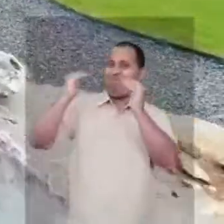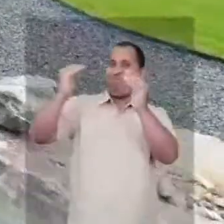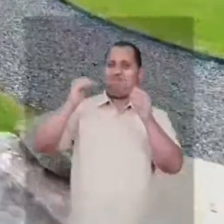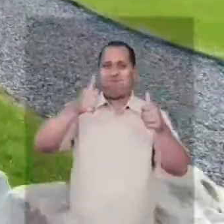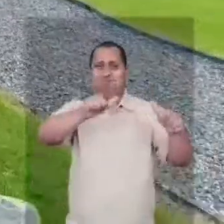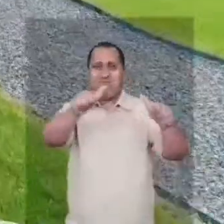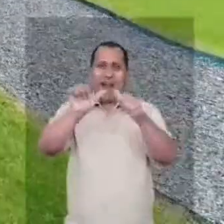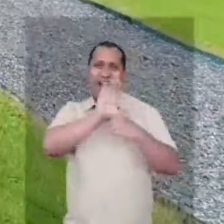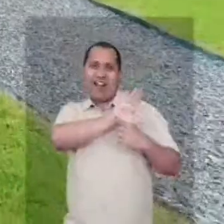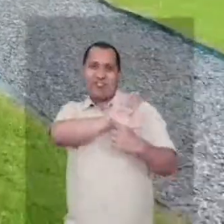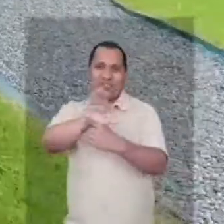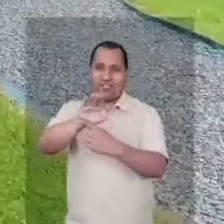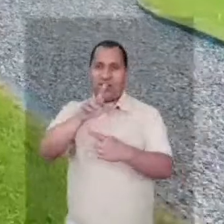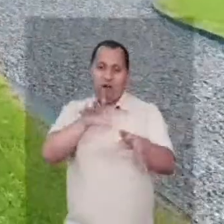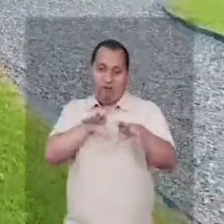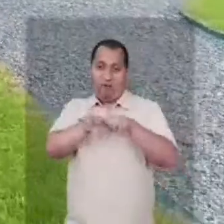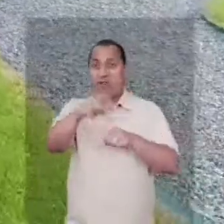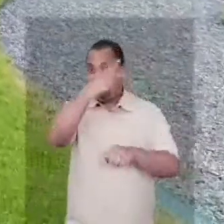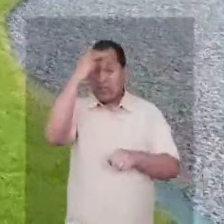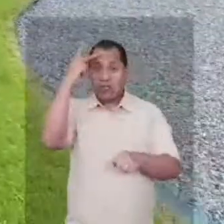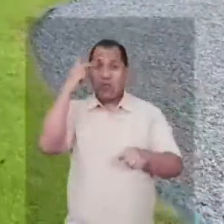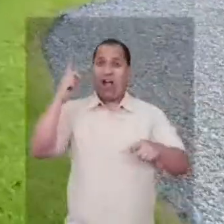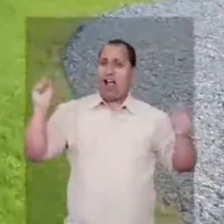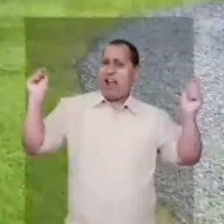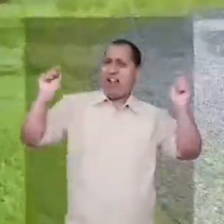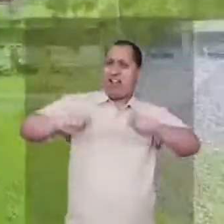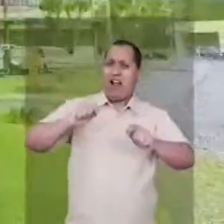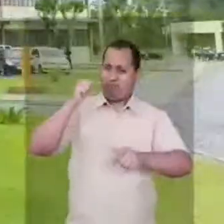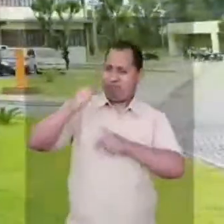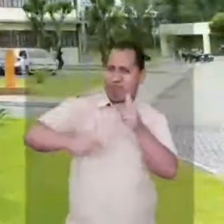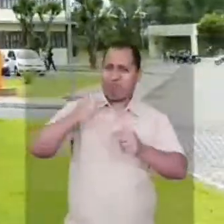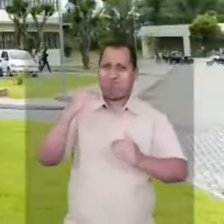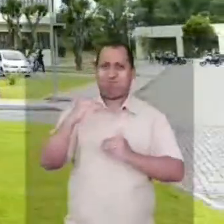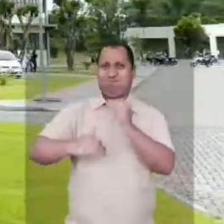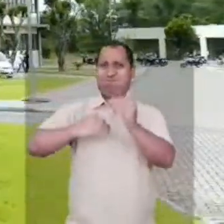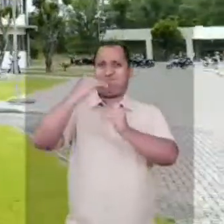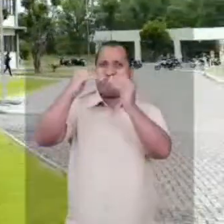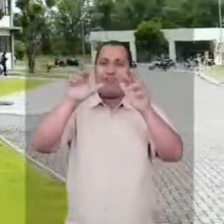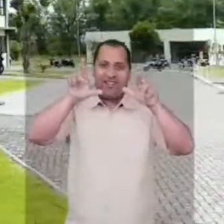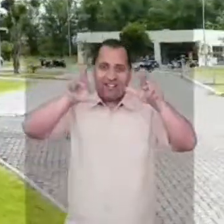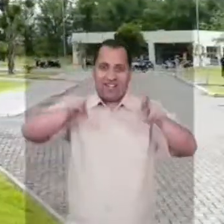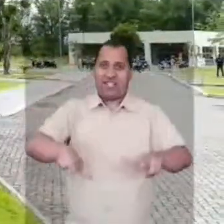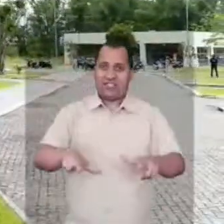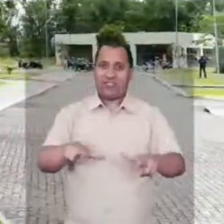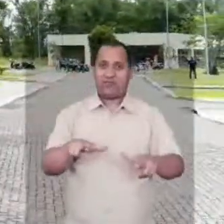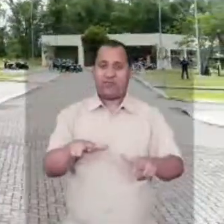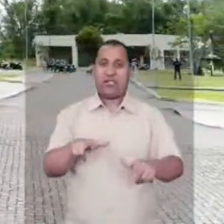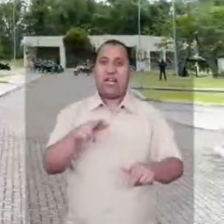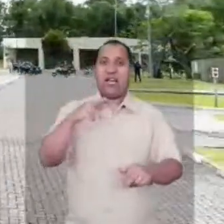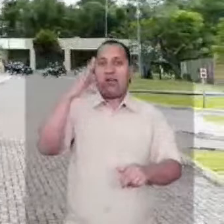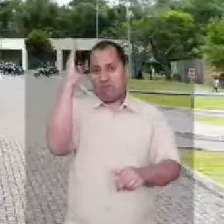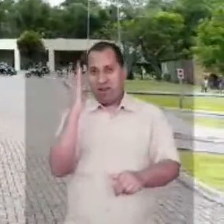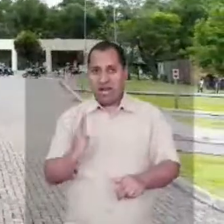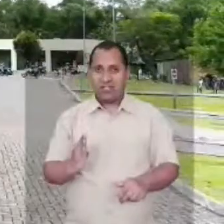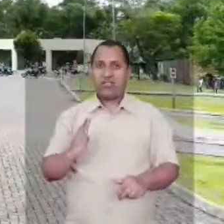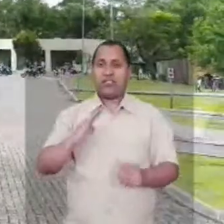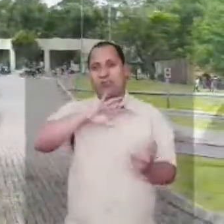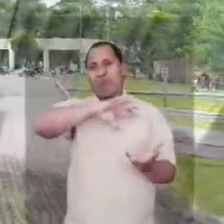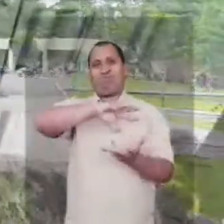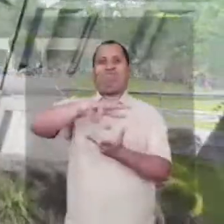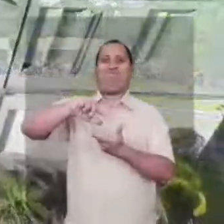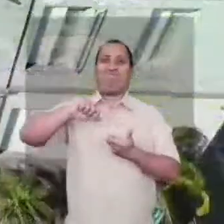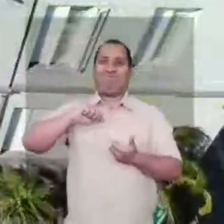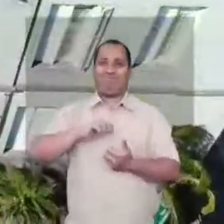para formar pessoas capacitadas e comprometidas com o desenvolvimento regional, nacional e